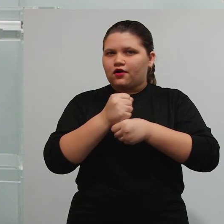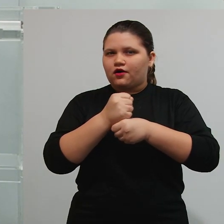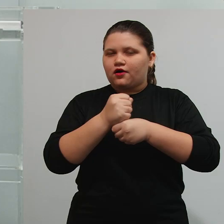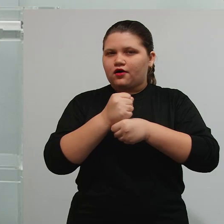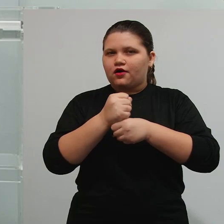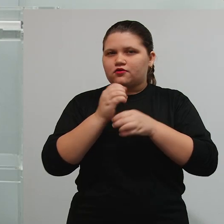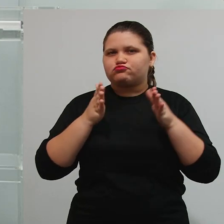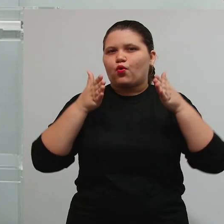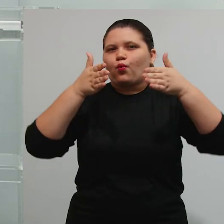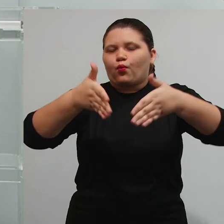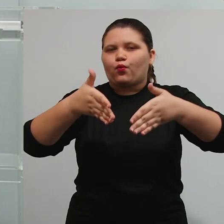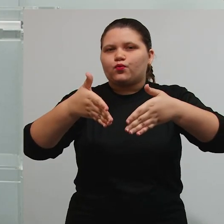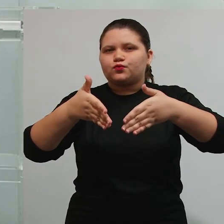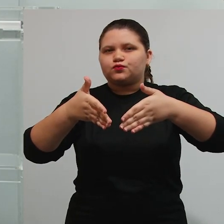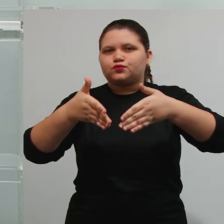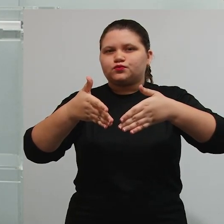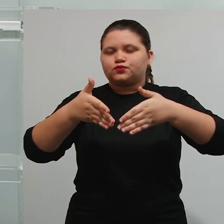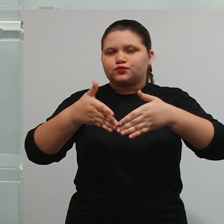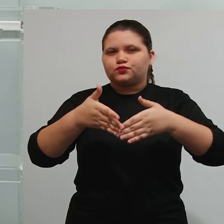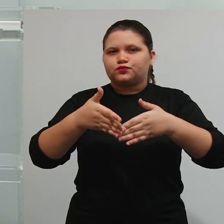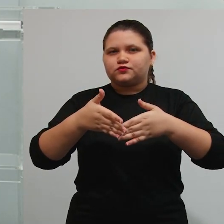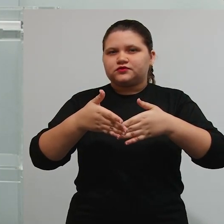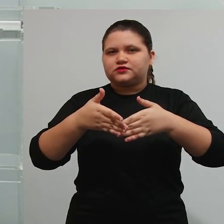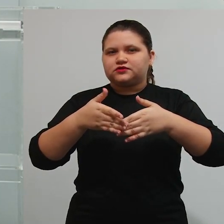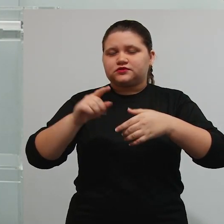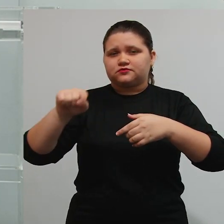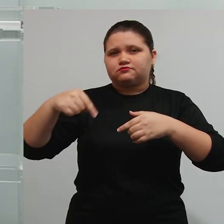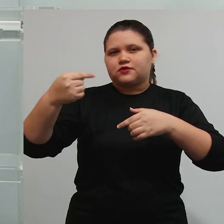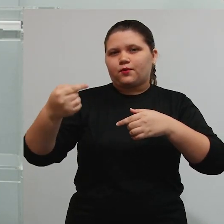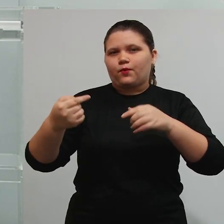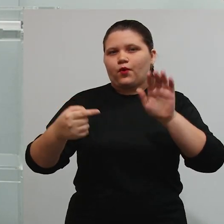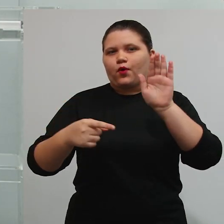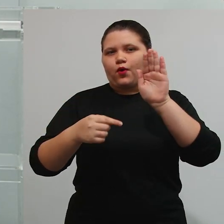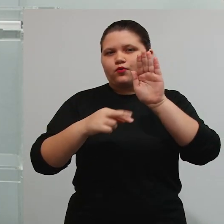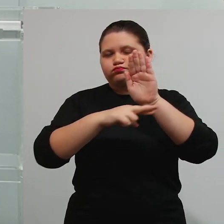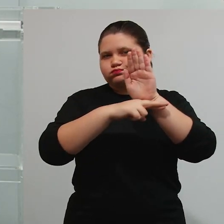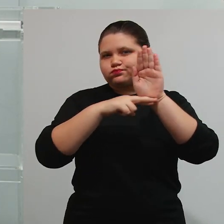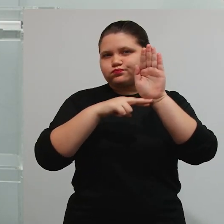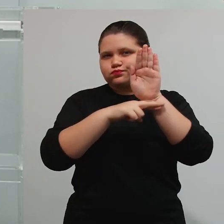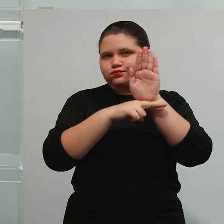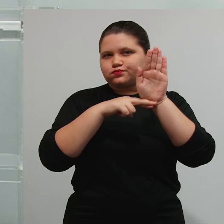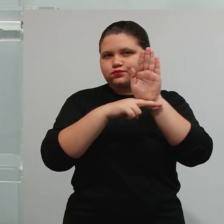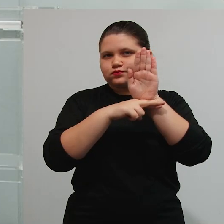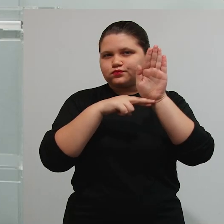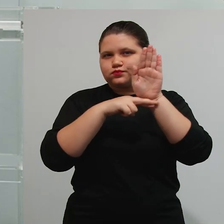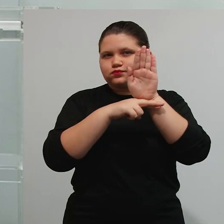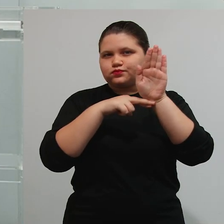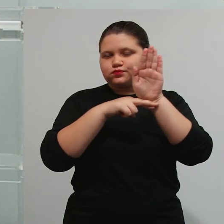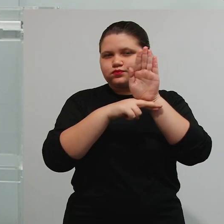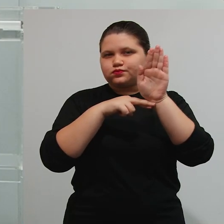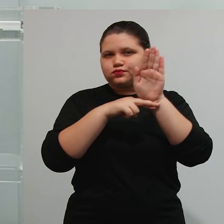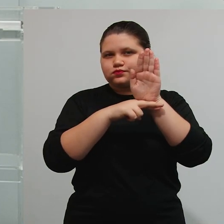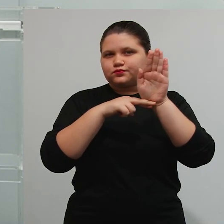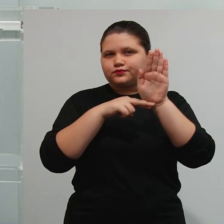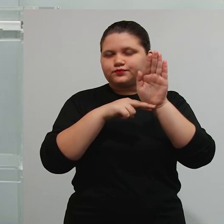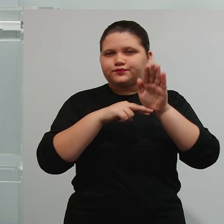no texto, ou você faz a chamada em nota de rodapé. E aí a